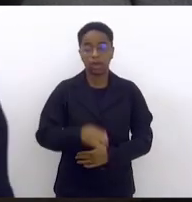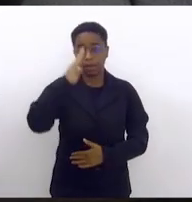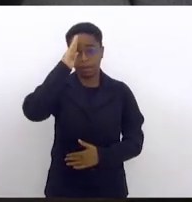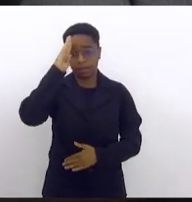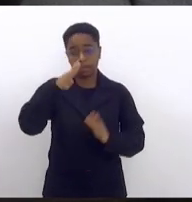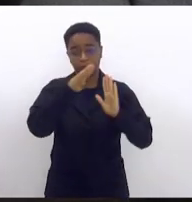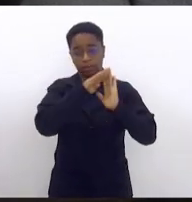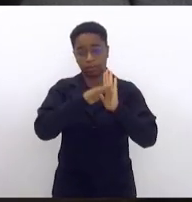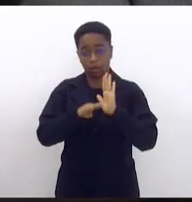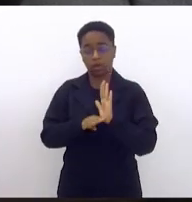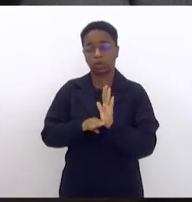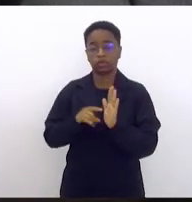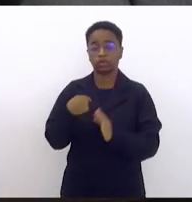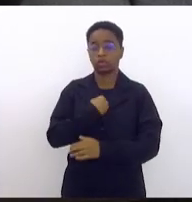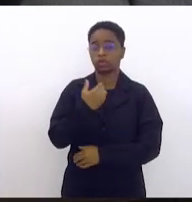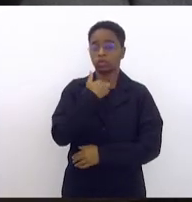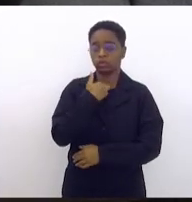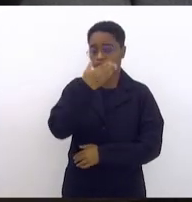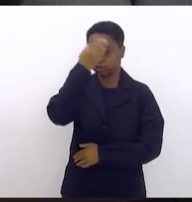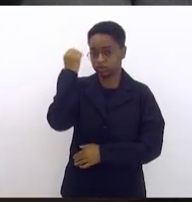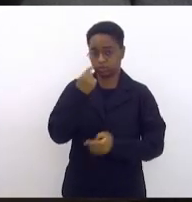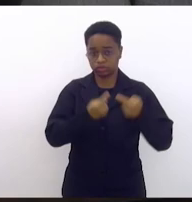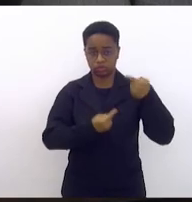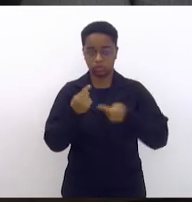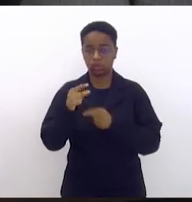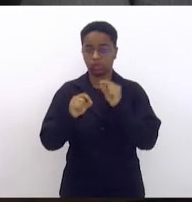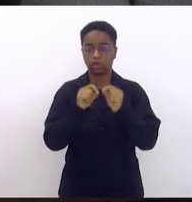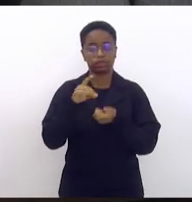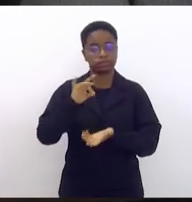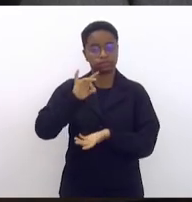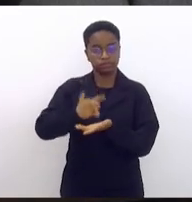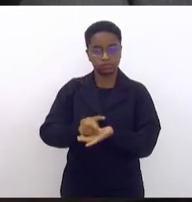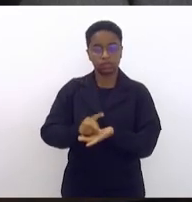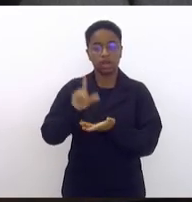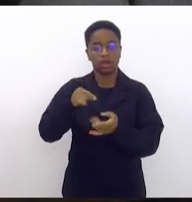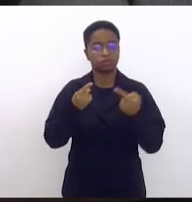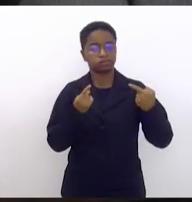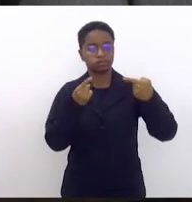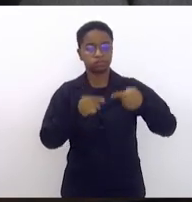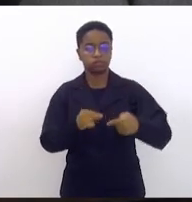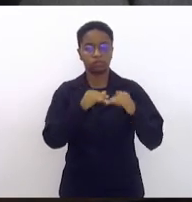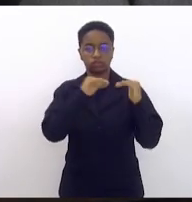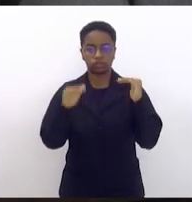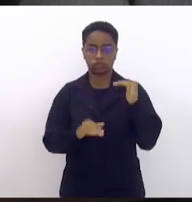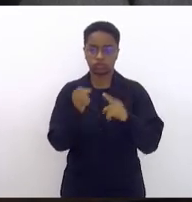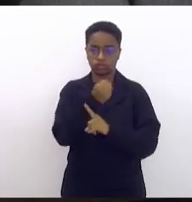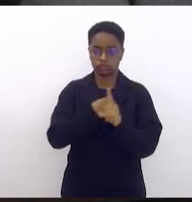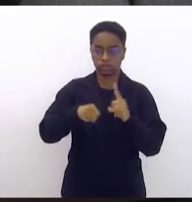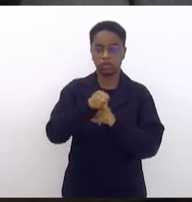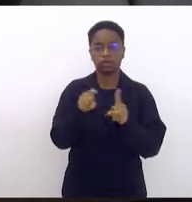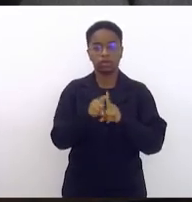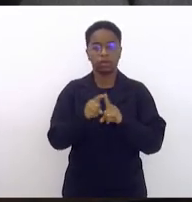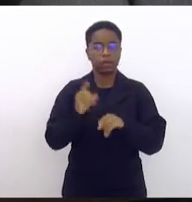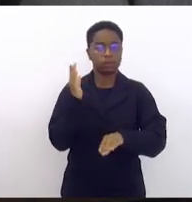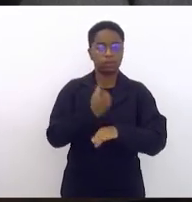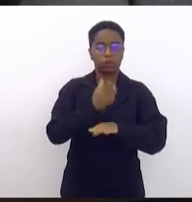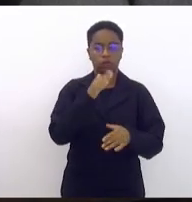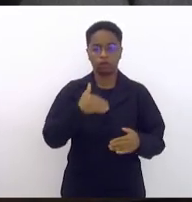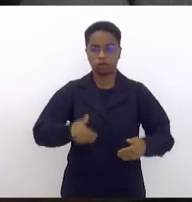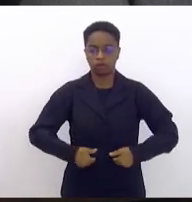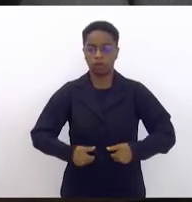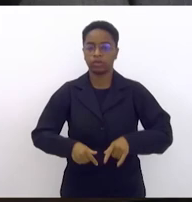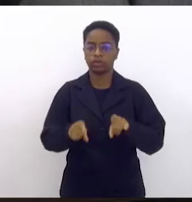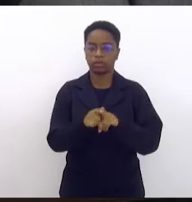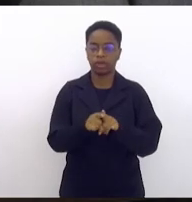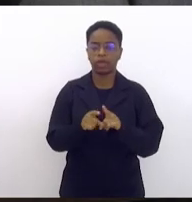podem deixar de ser faladas e debatidas é verdadeiramente o combate a desigualdade social o combate à fome e a crise de